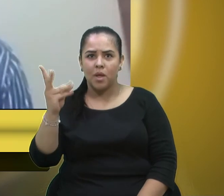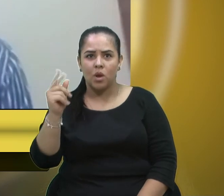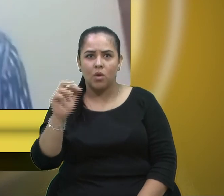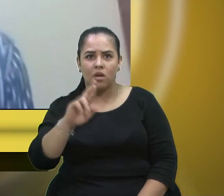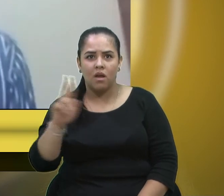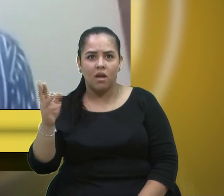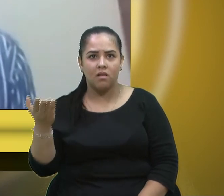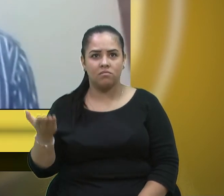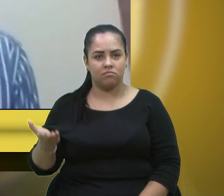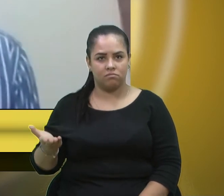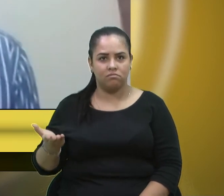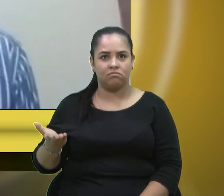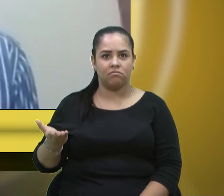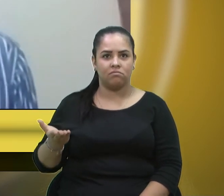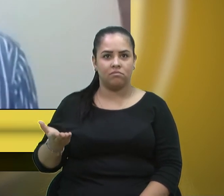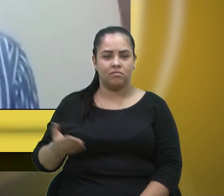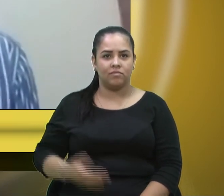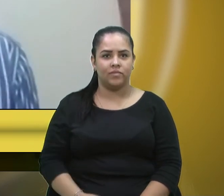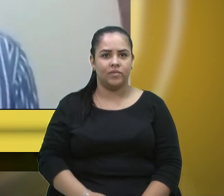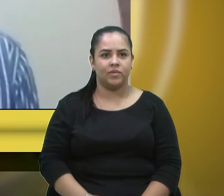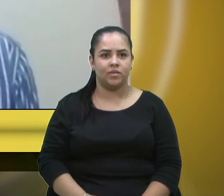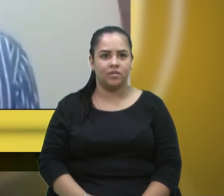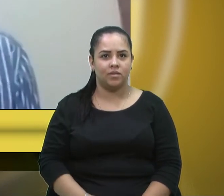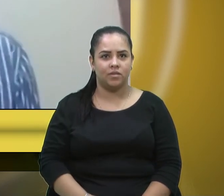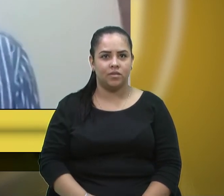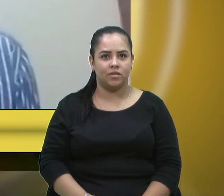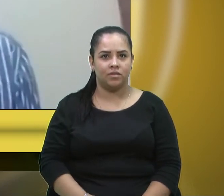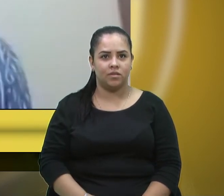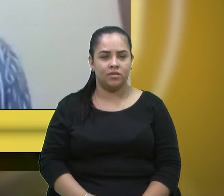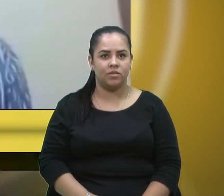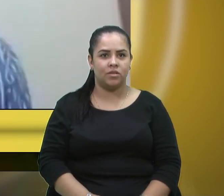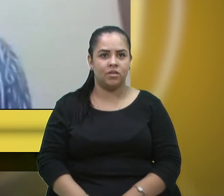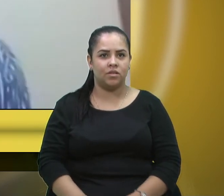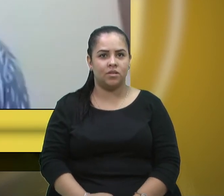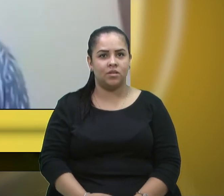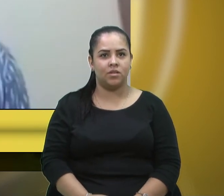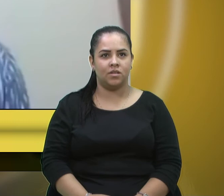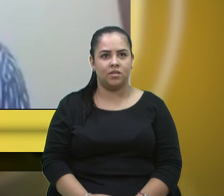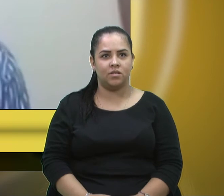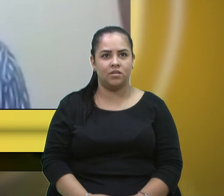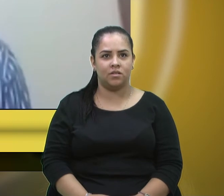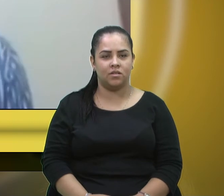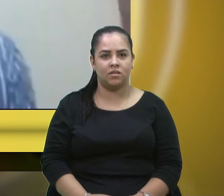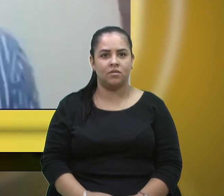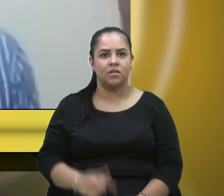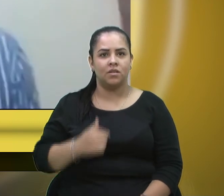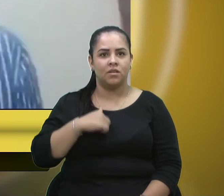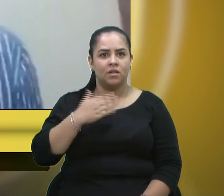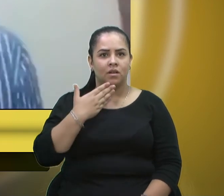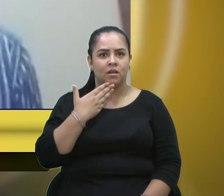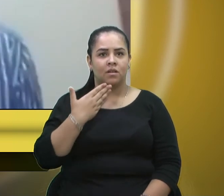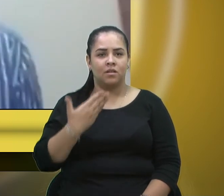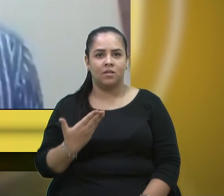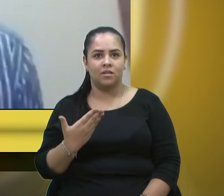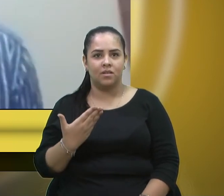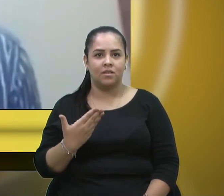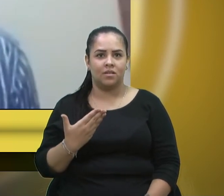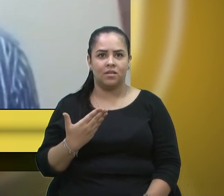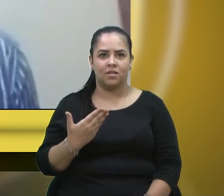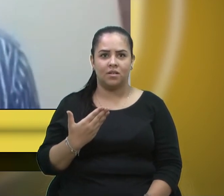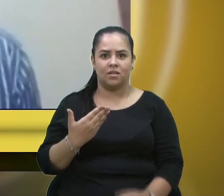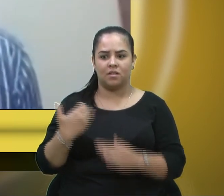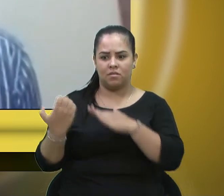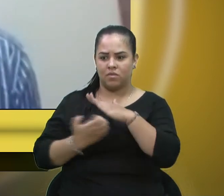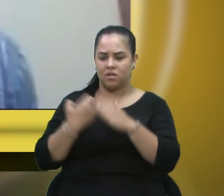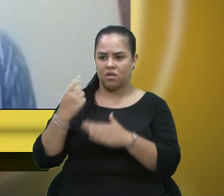Então, nobre colega, eu penso que a empresa A nunca contrata